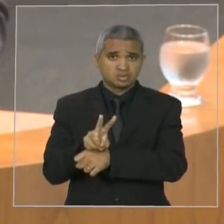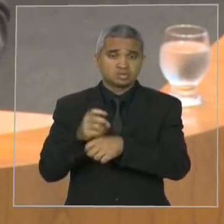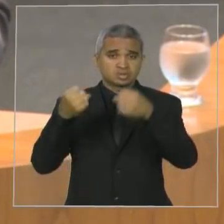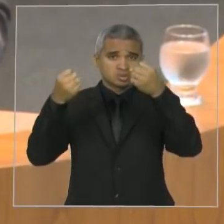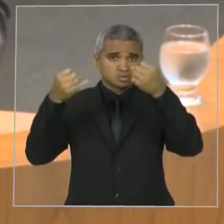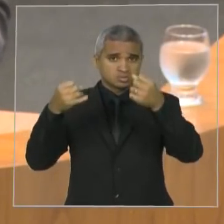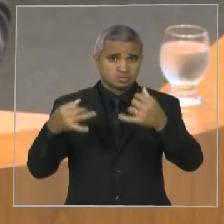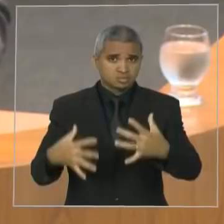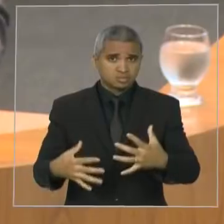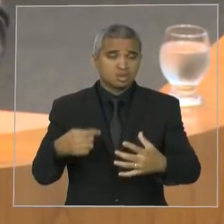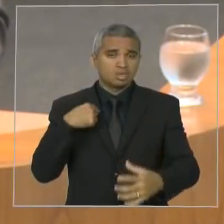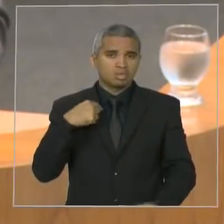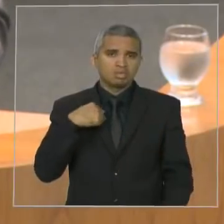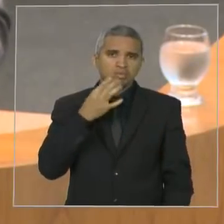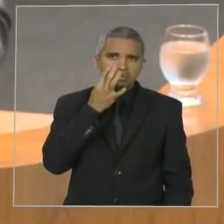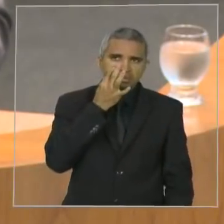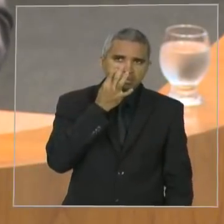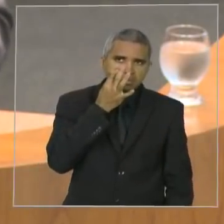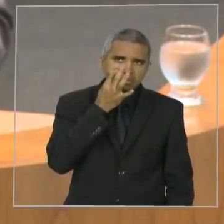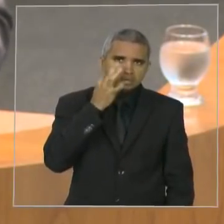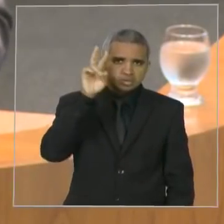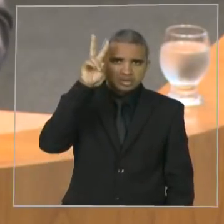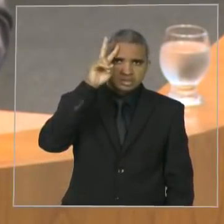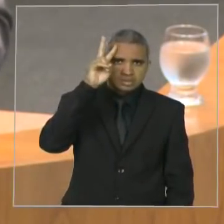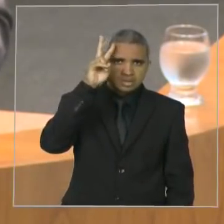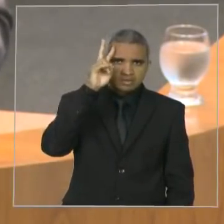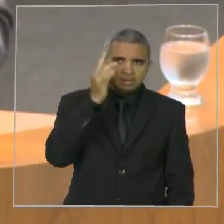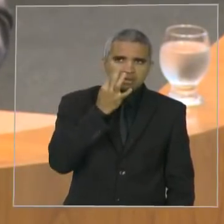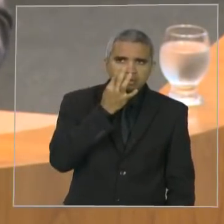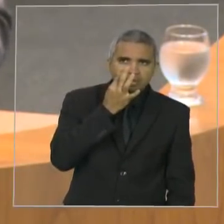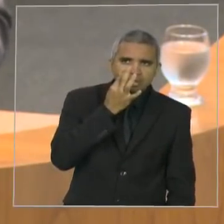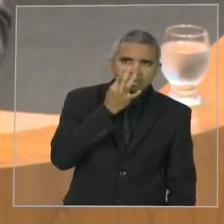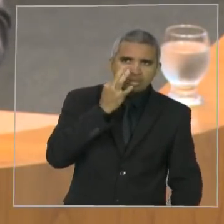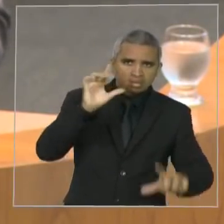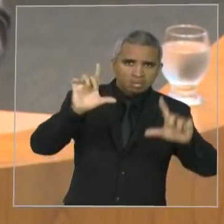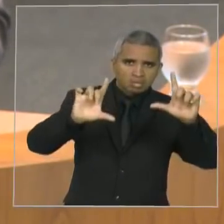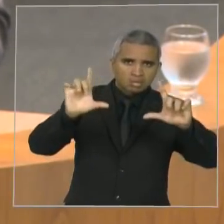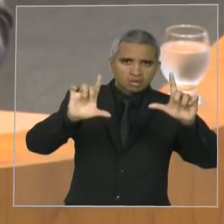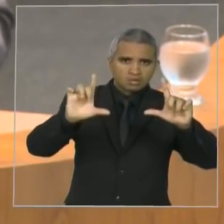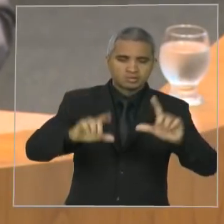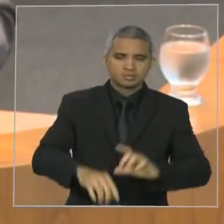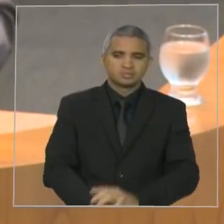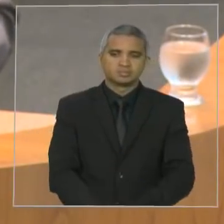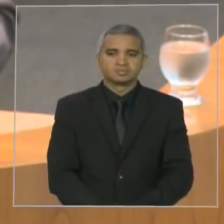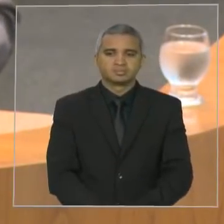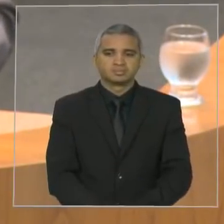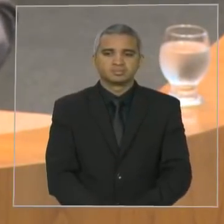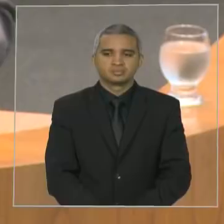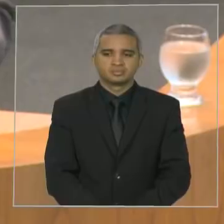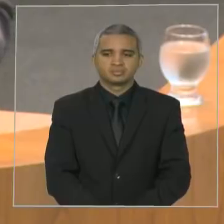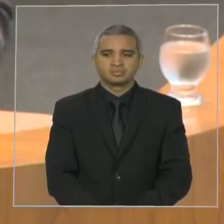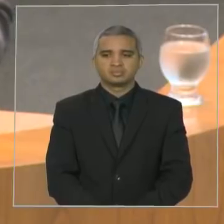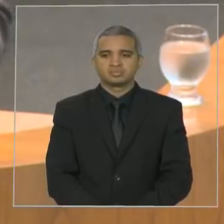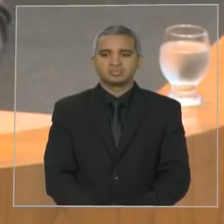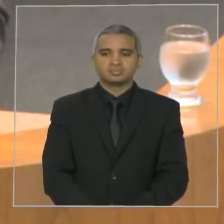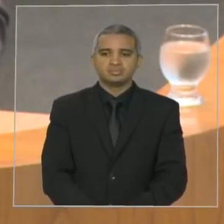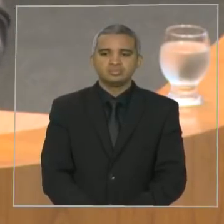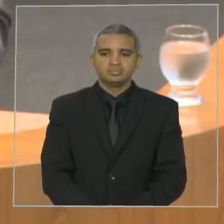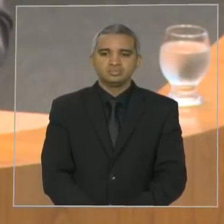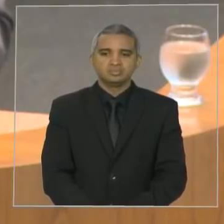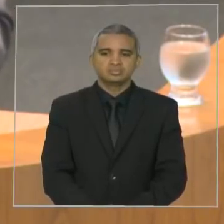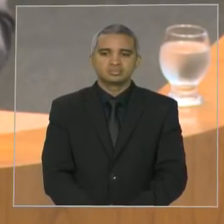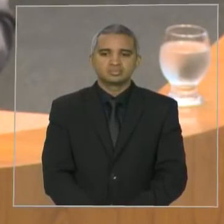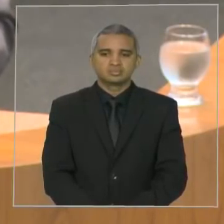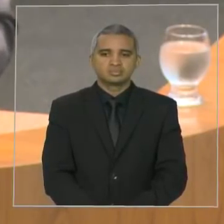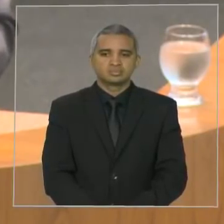a Polícia Civil, Polícia Militar, Corpo Bombeiro, é a razão de várias distorções, como eu já disse, existentes nos estados, tendo